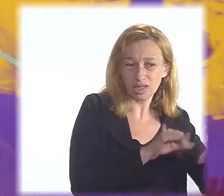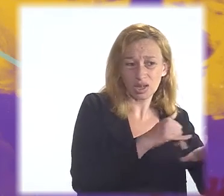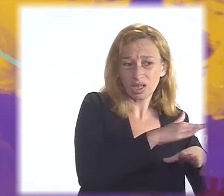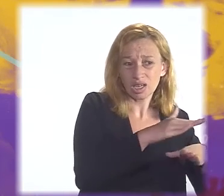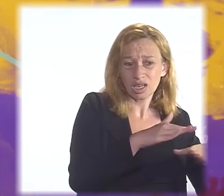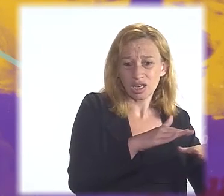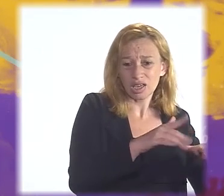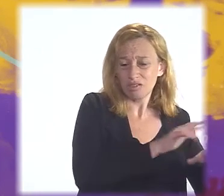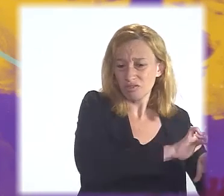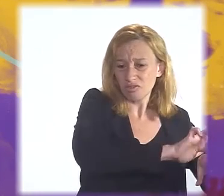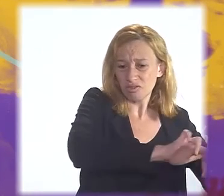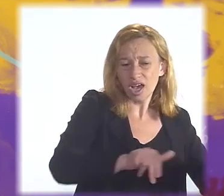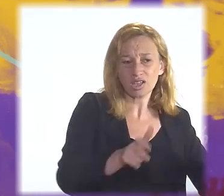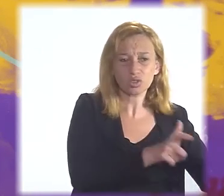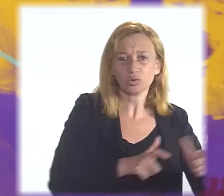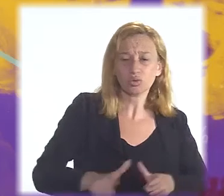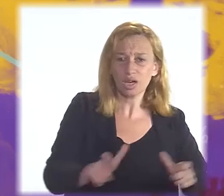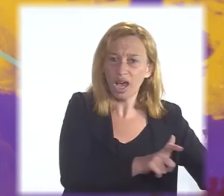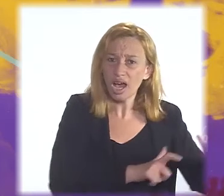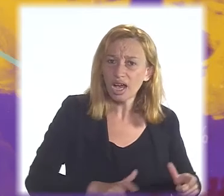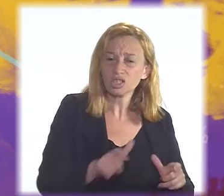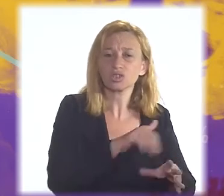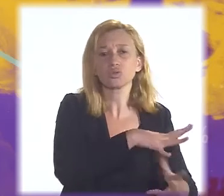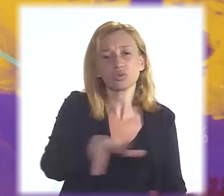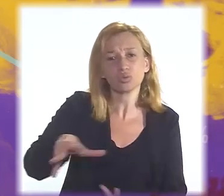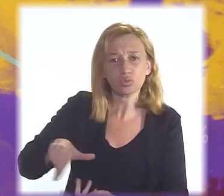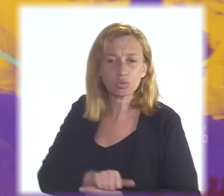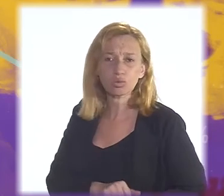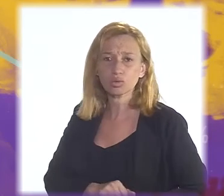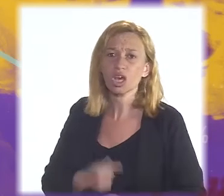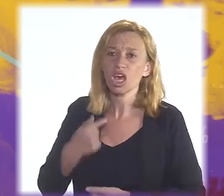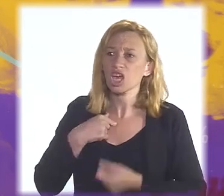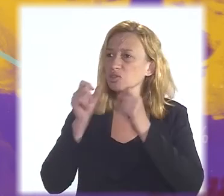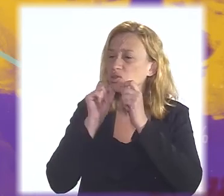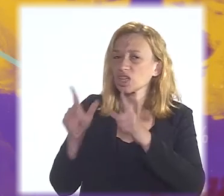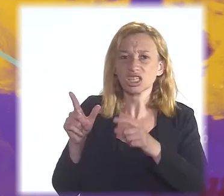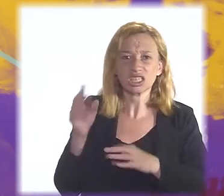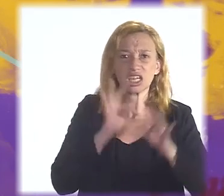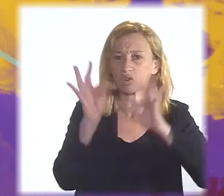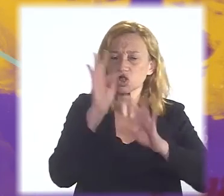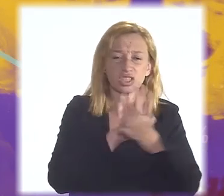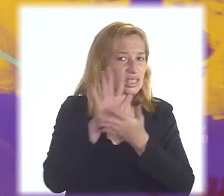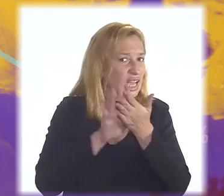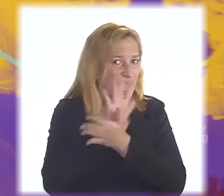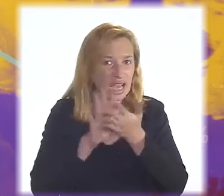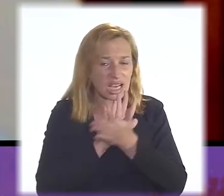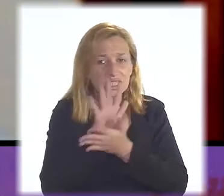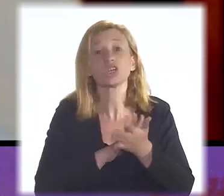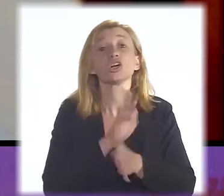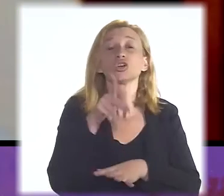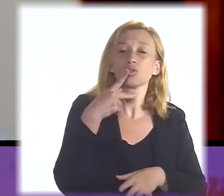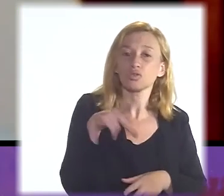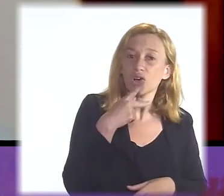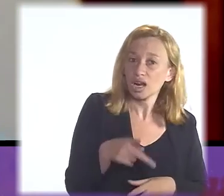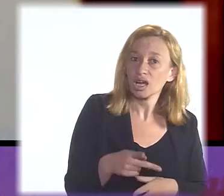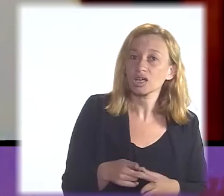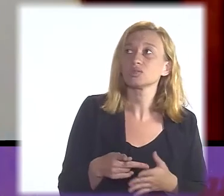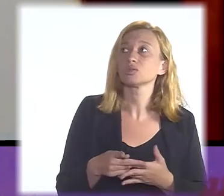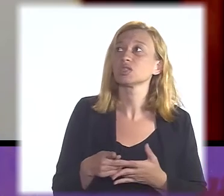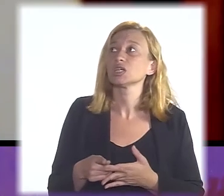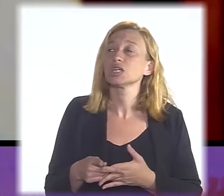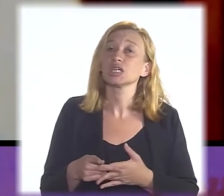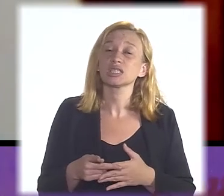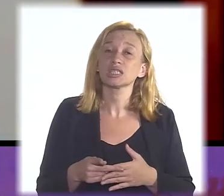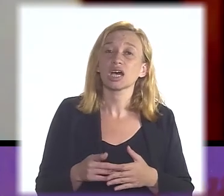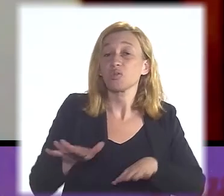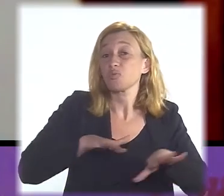nos Estados Unidos, na Europa, que através dessa sociedade individualizada, eu não estou criticando a tecnologia, ela é meio, eu estou falando do